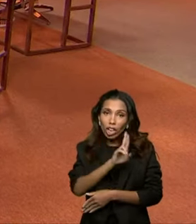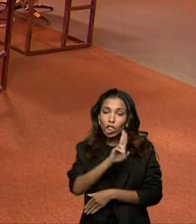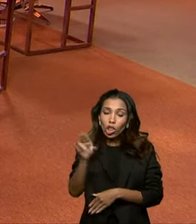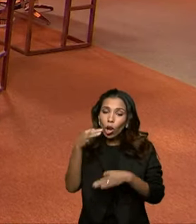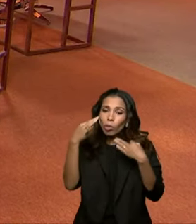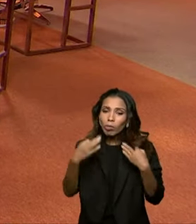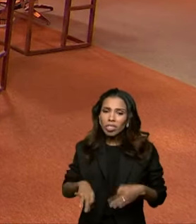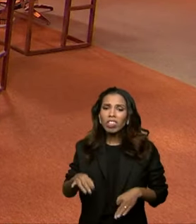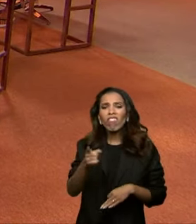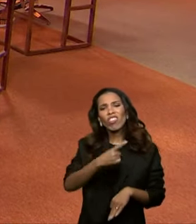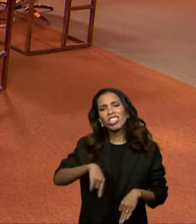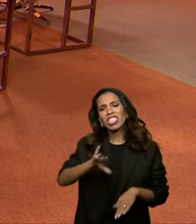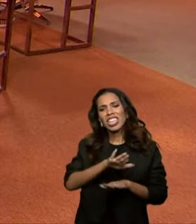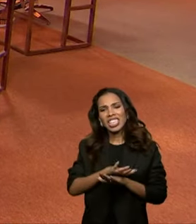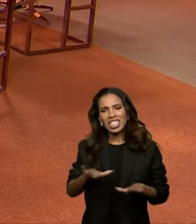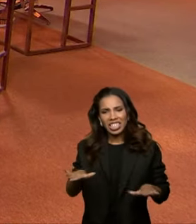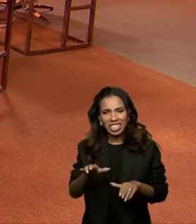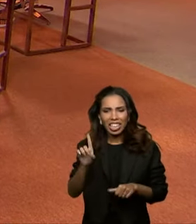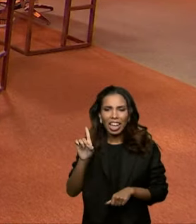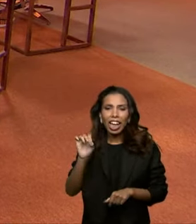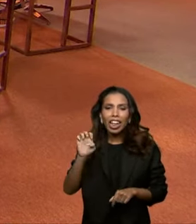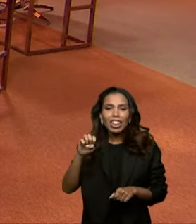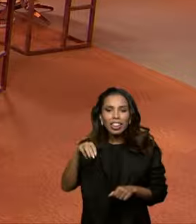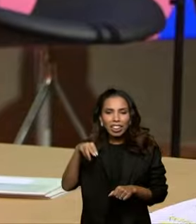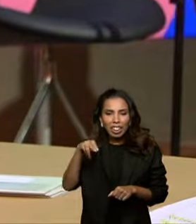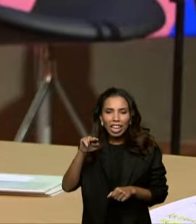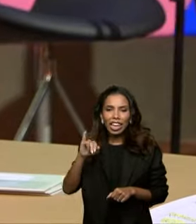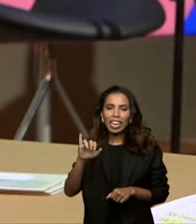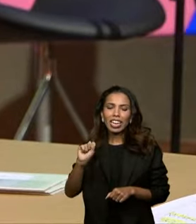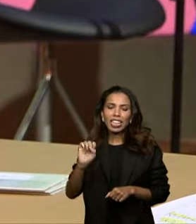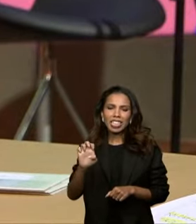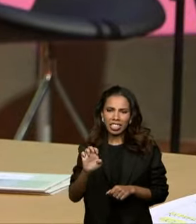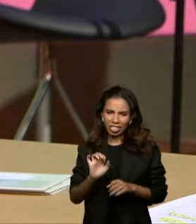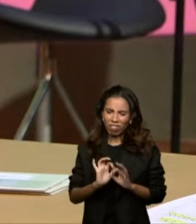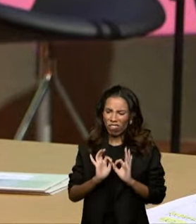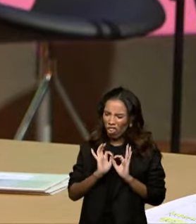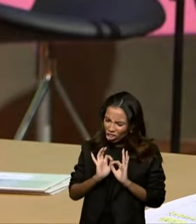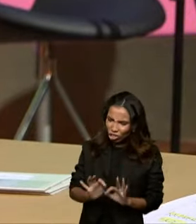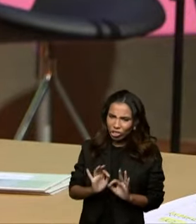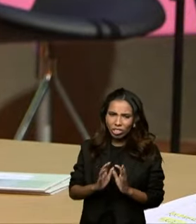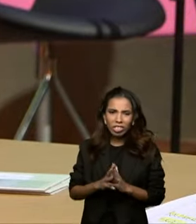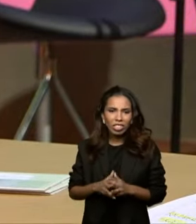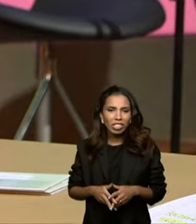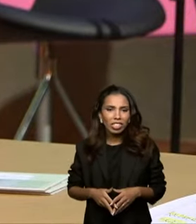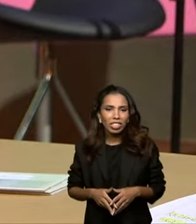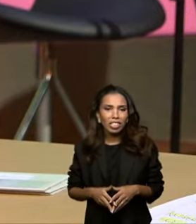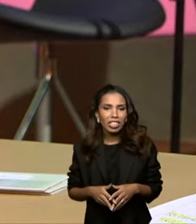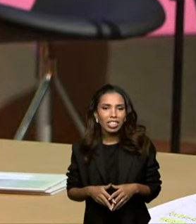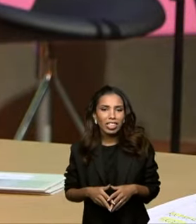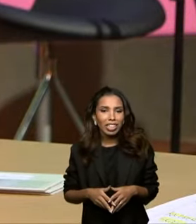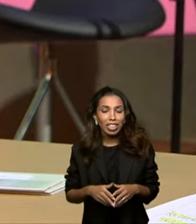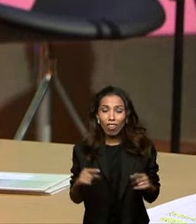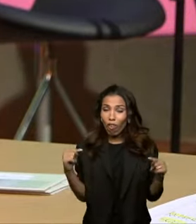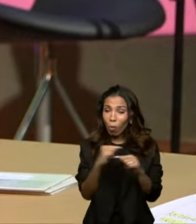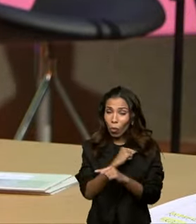hein, vocês são, hein? Não falei Denise? Foi, super. Foi. Ah. Não vamos contrariar. Não contraria.